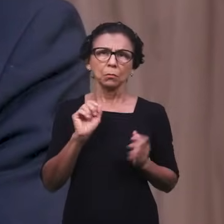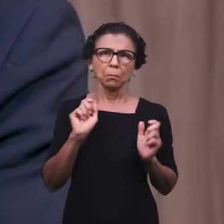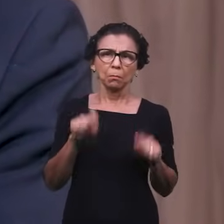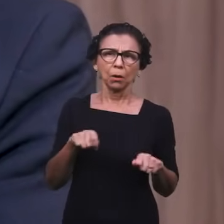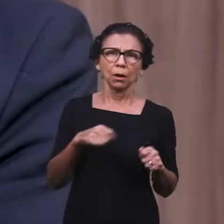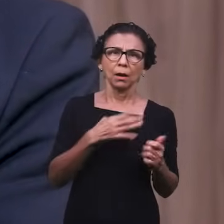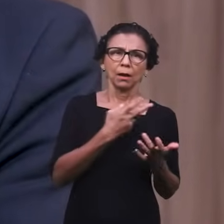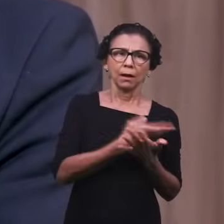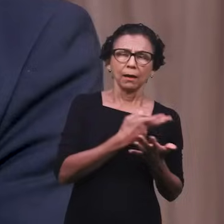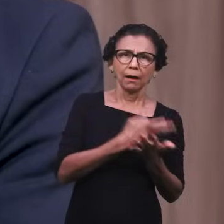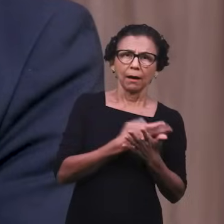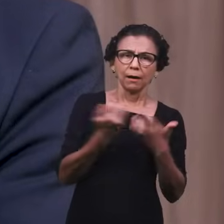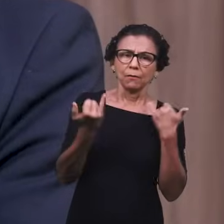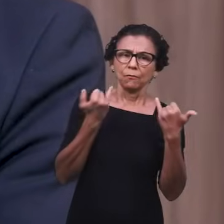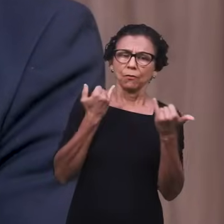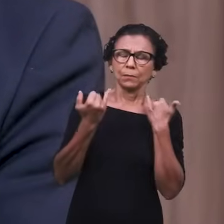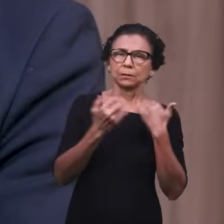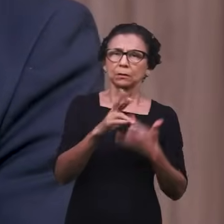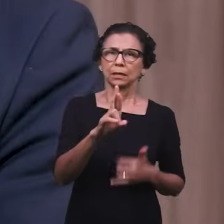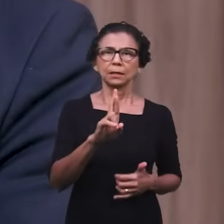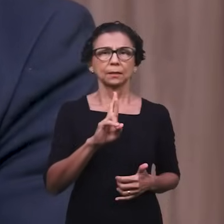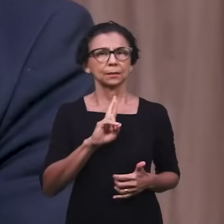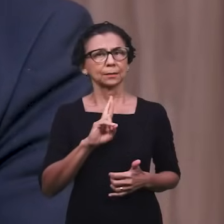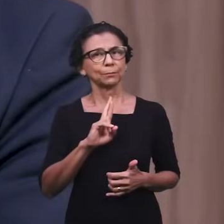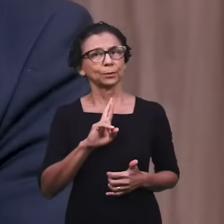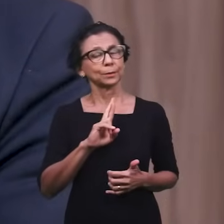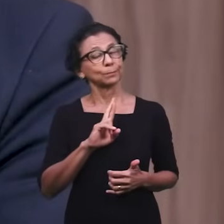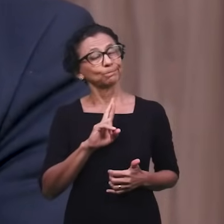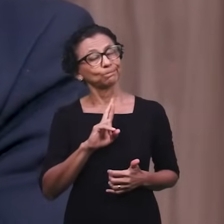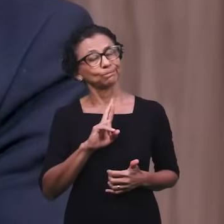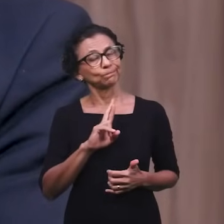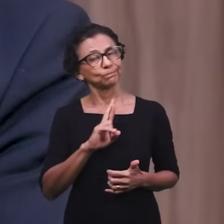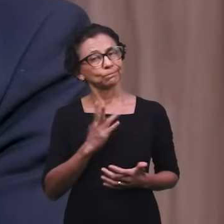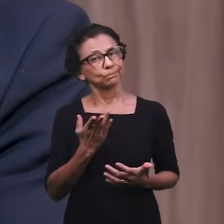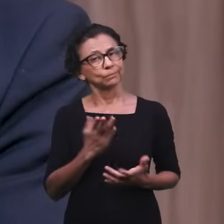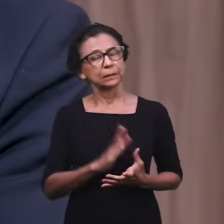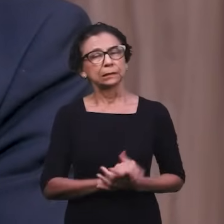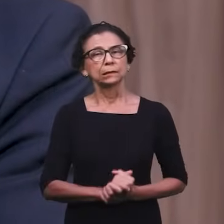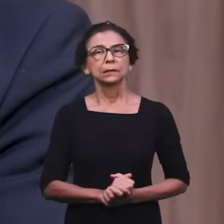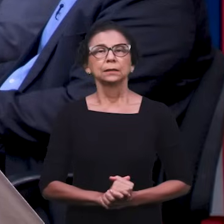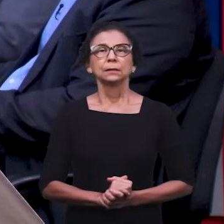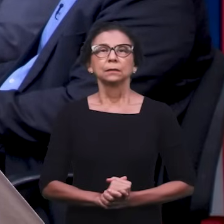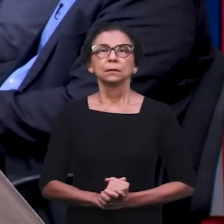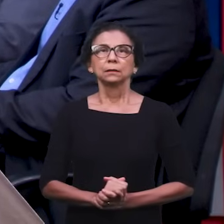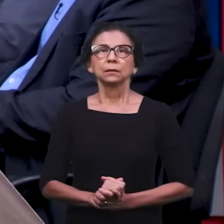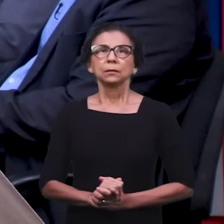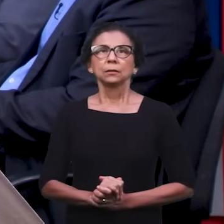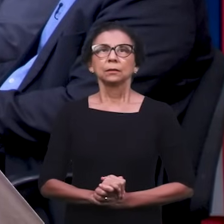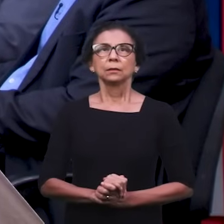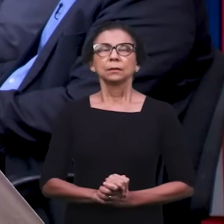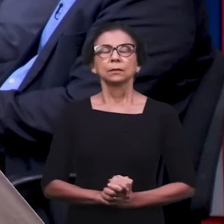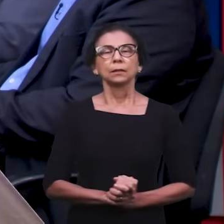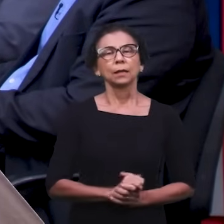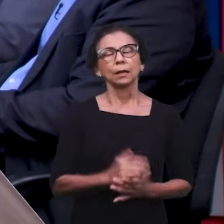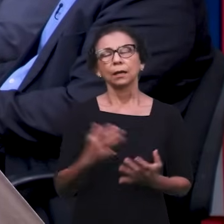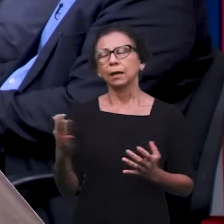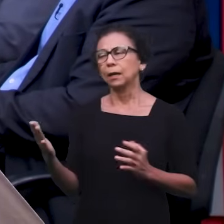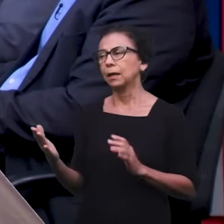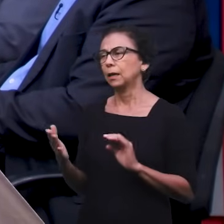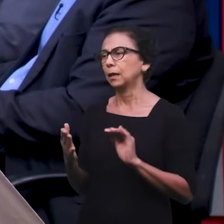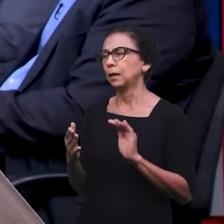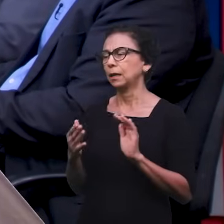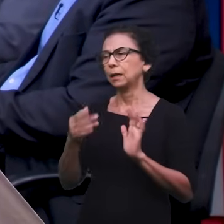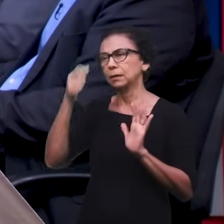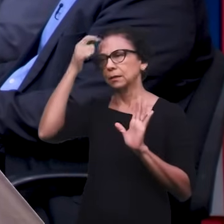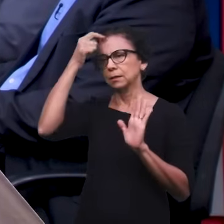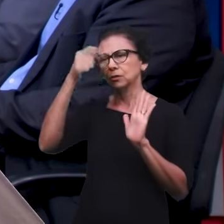ter algumas informações, às vezes, que não tem veracidade. Que eu posso imaginar, porque no caso é uma inteligência artificial